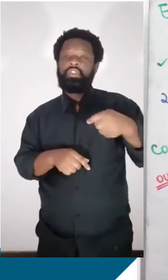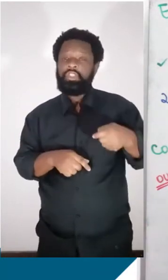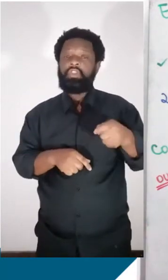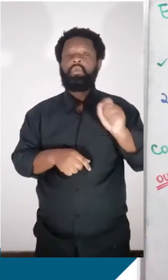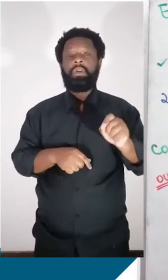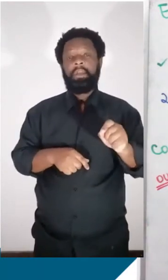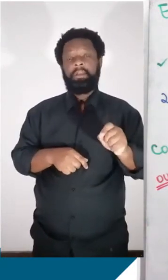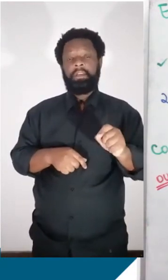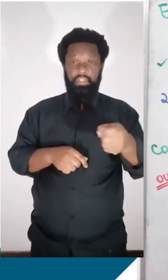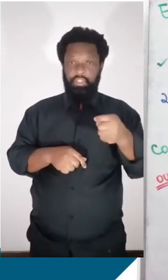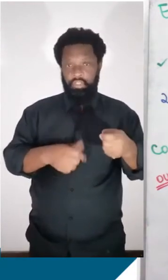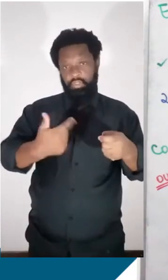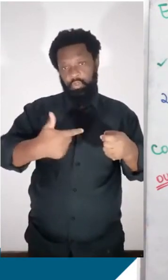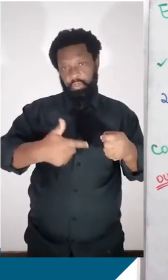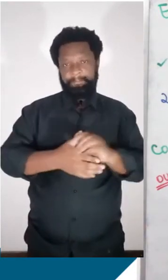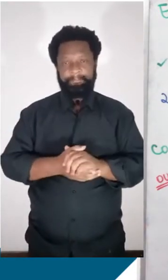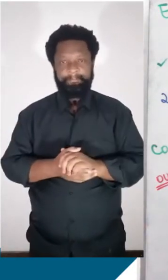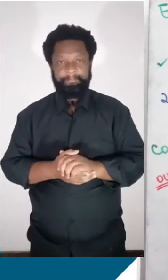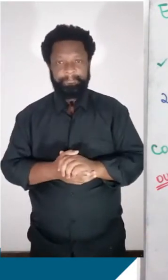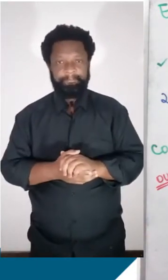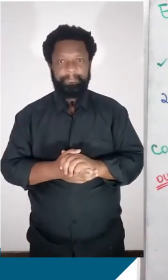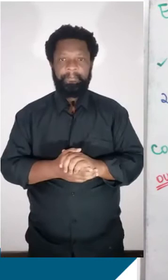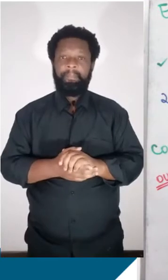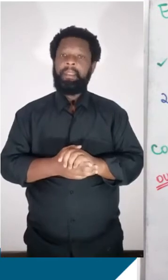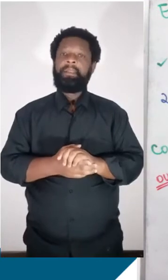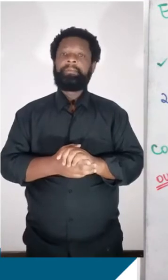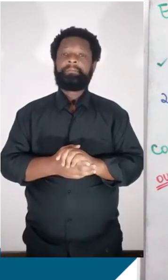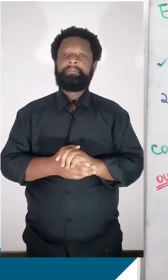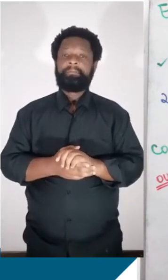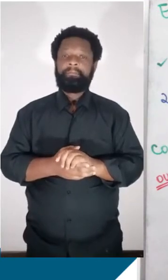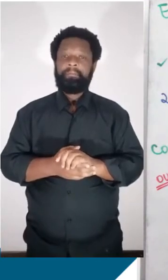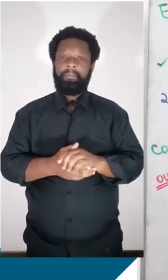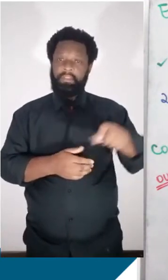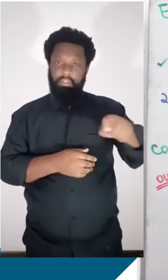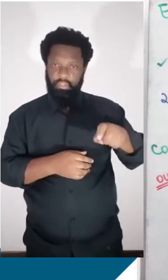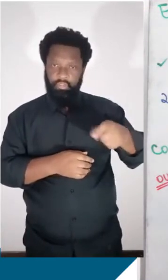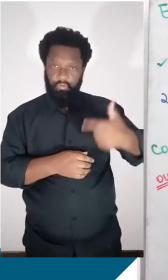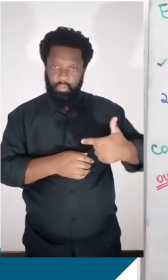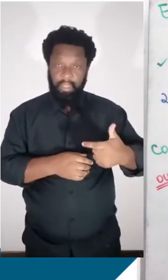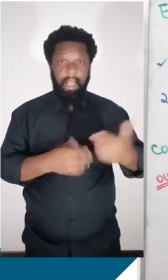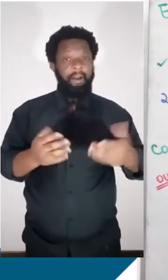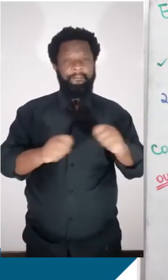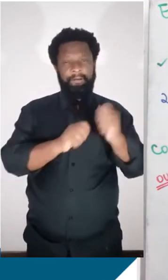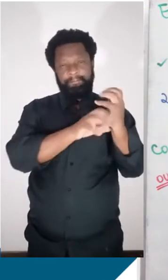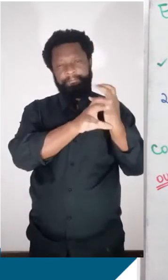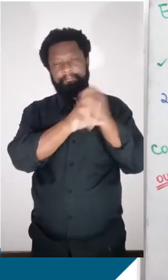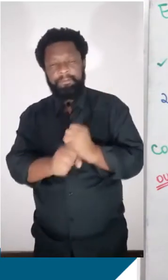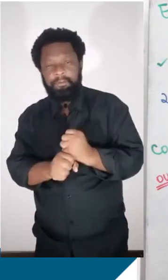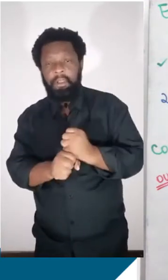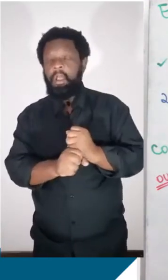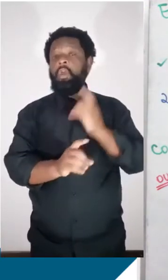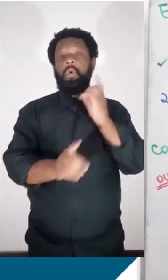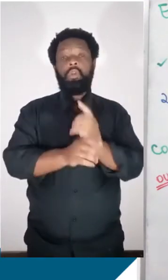o meu X, vou chamar de X2. Opa, X2. Tá aí. Fazendo essa